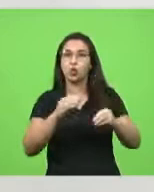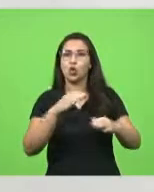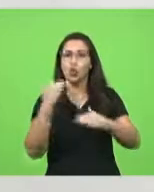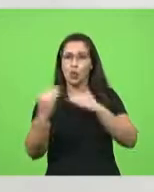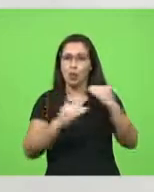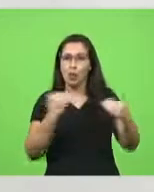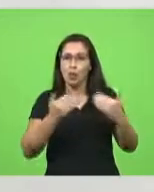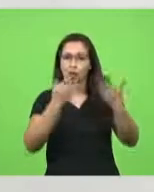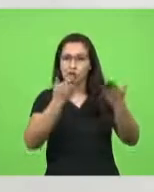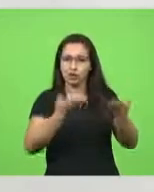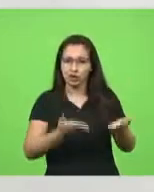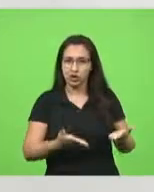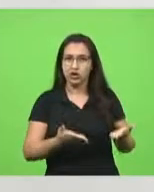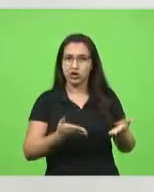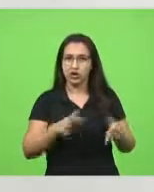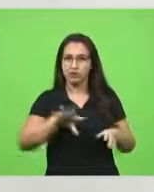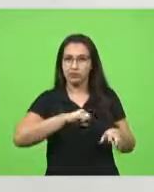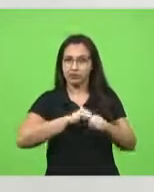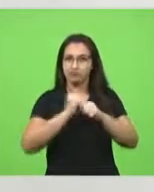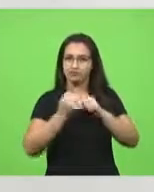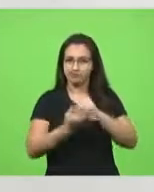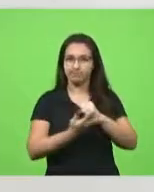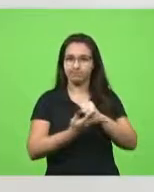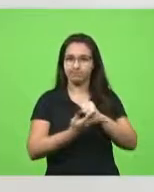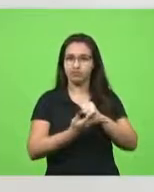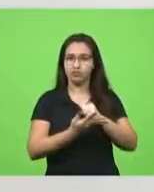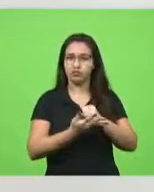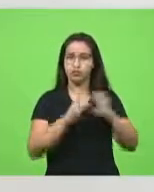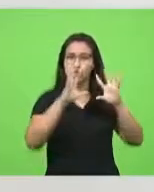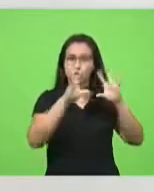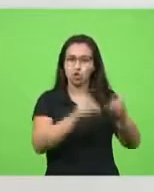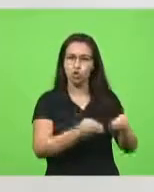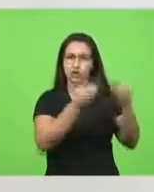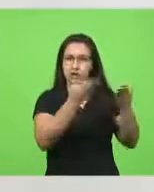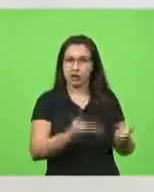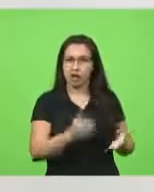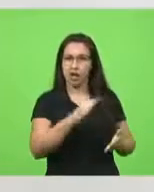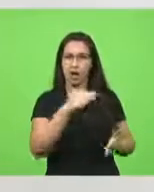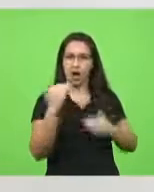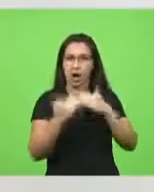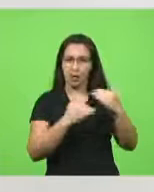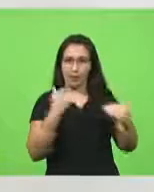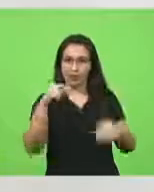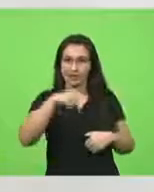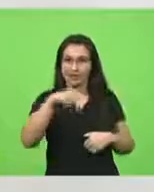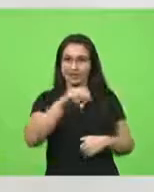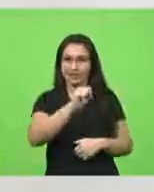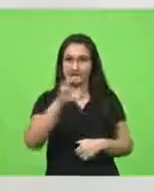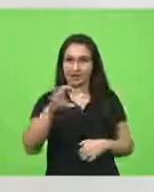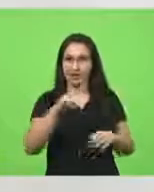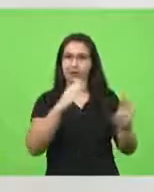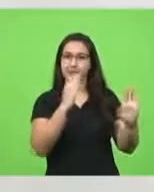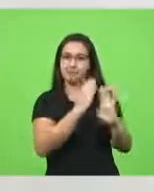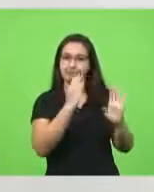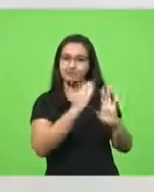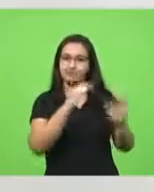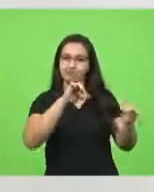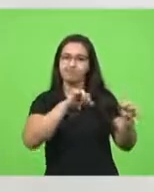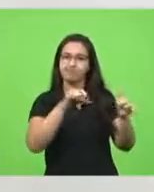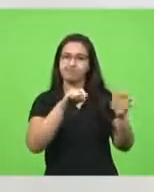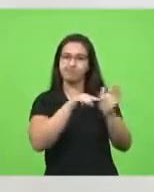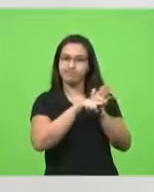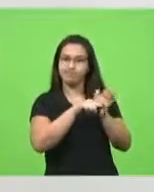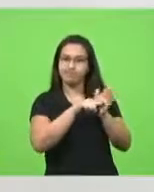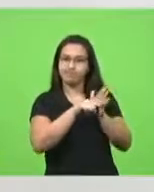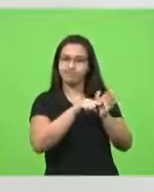morte Covid. Que todas as mortes de Covid em Santa Catarina sejam investigadas pela resolução que